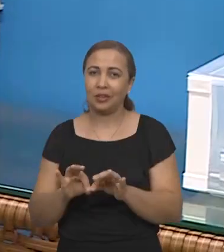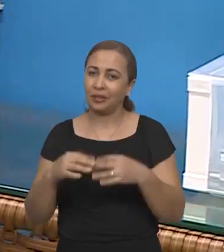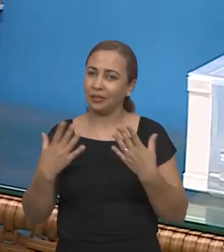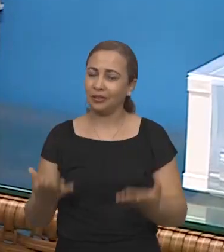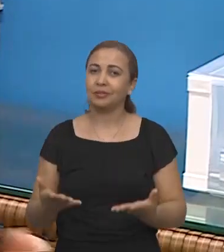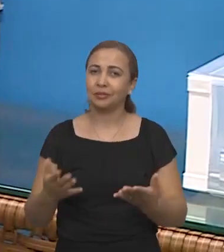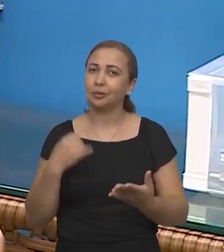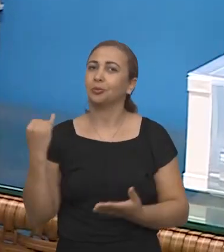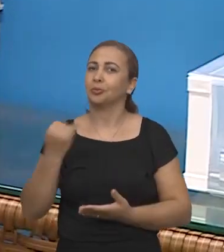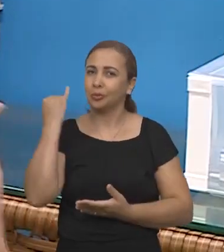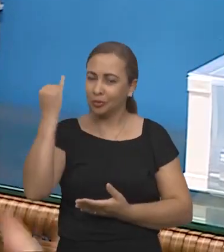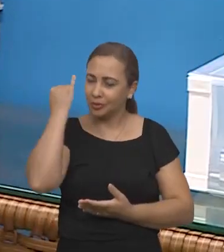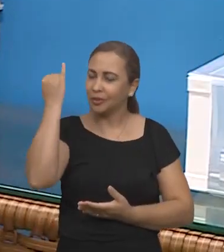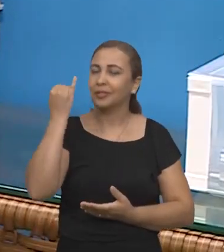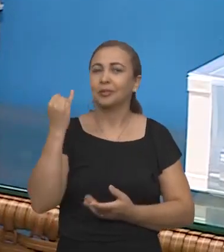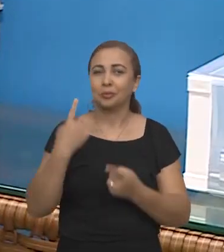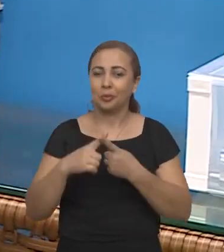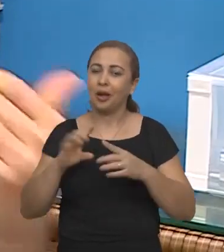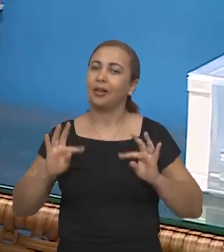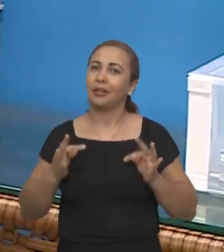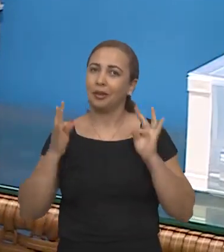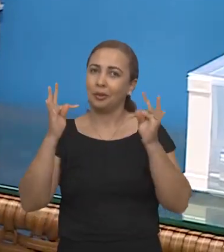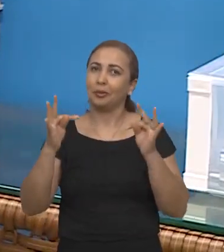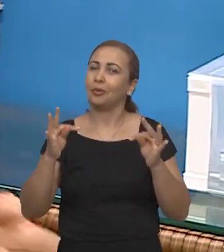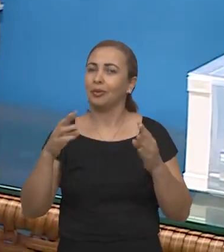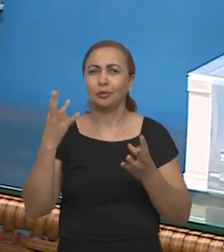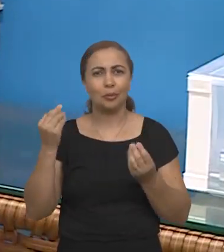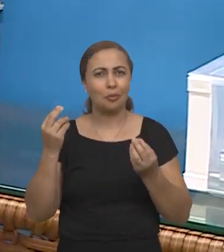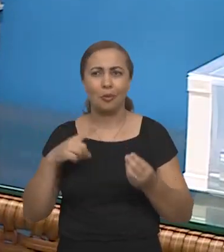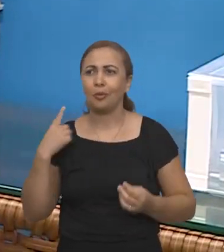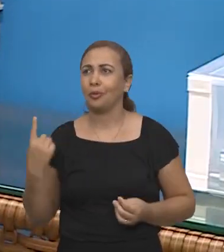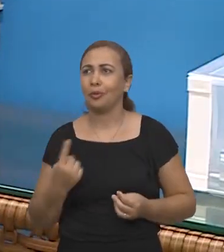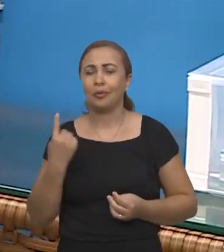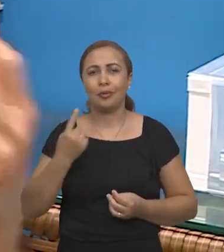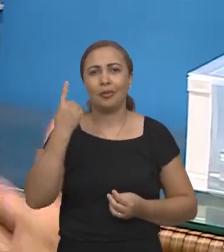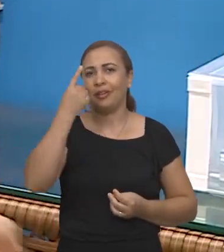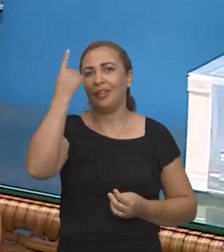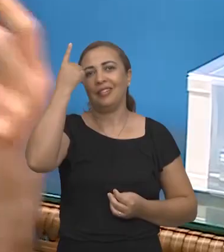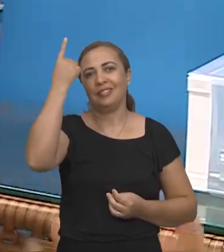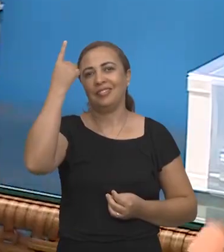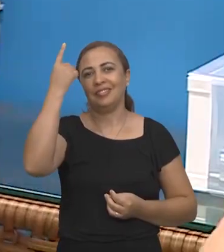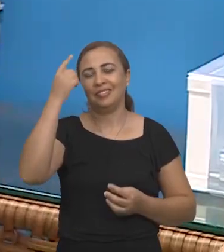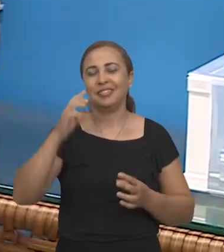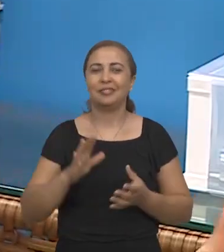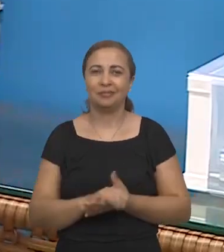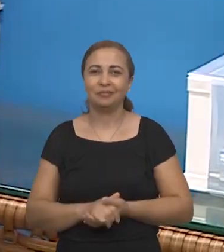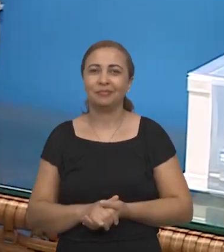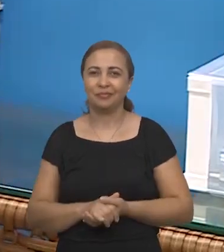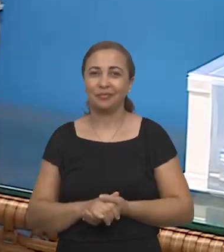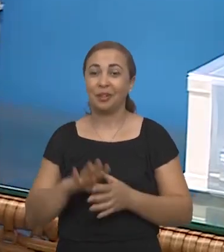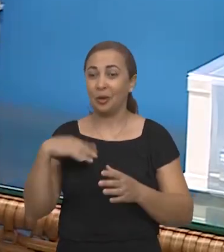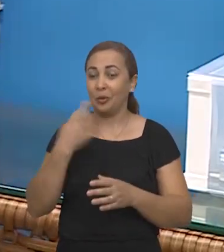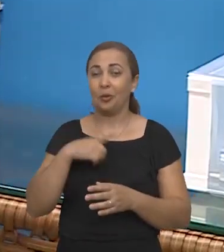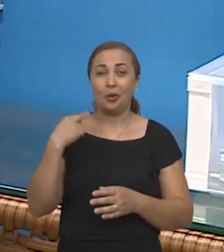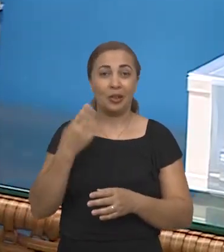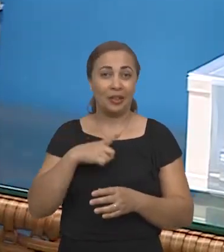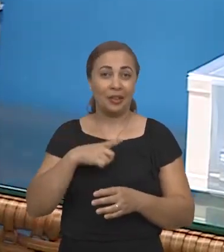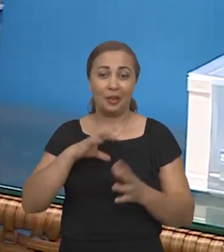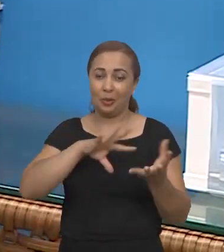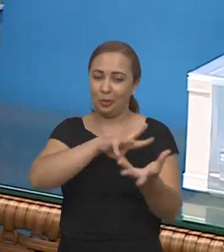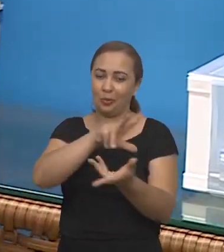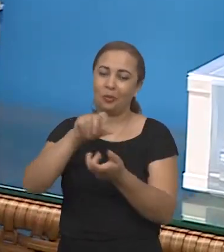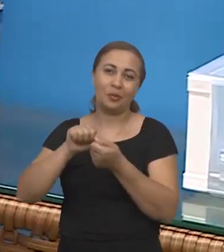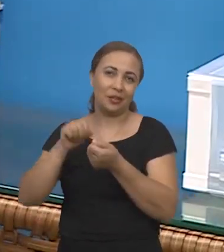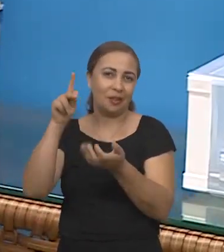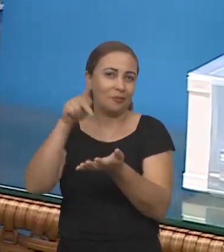desse tipo, esse projeto é um projeto de tecnologia de ponta, da mais alta tecnologia que a gente tem hoje no mundo.